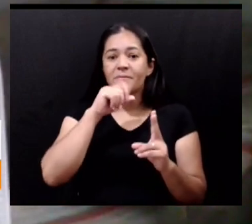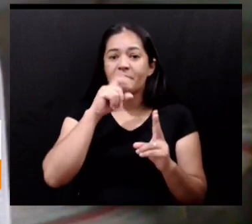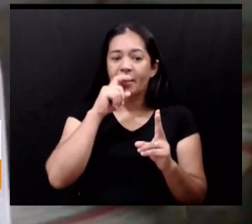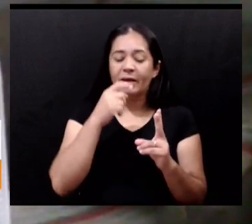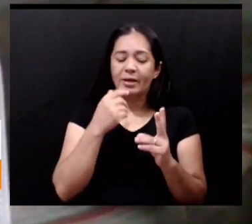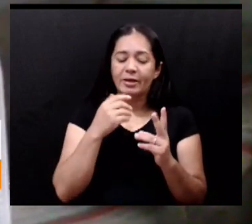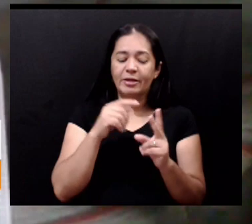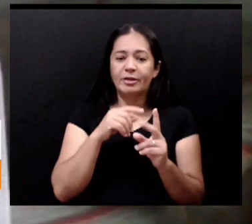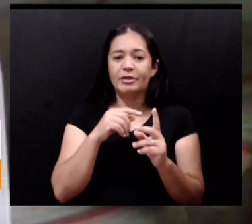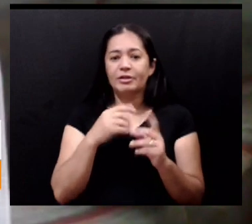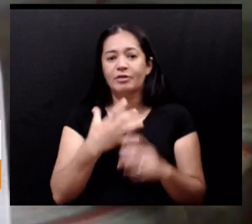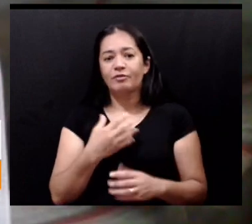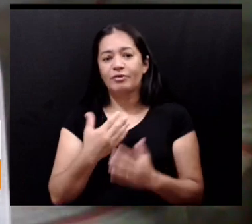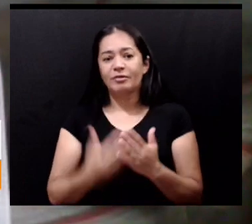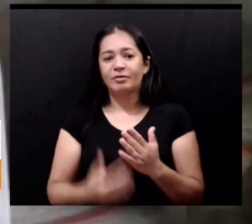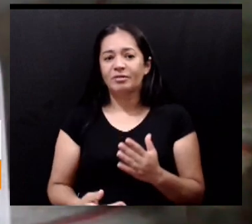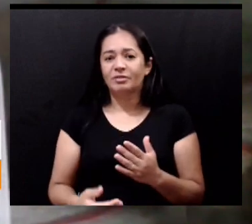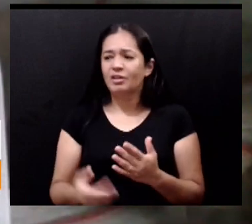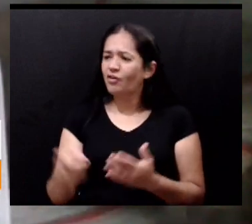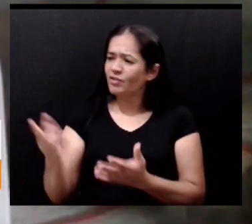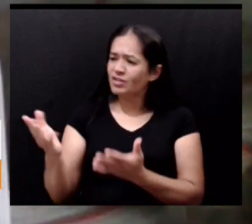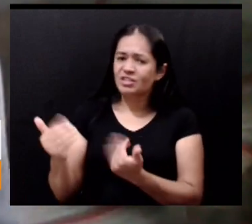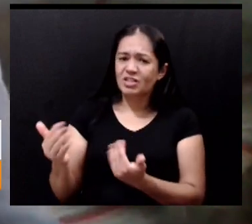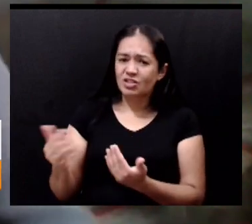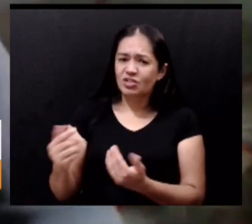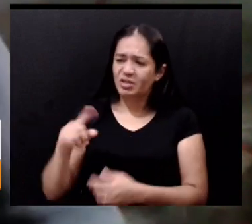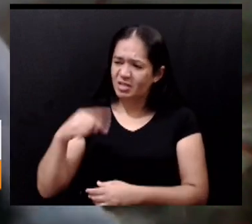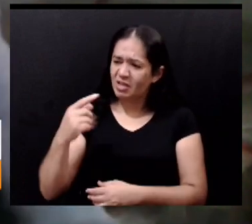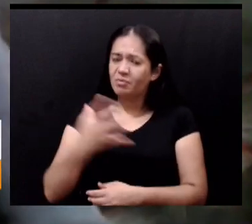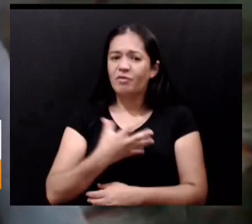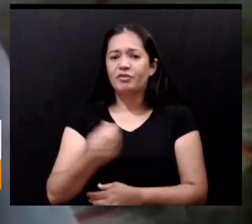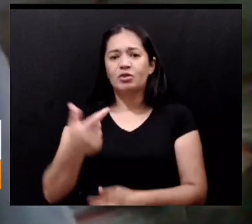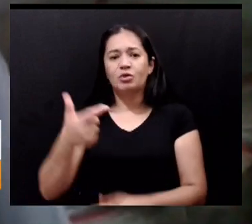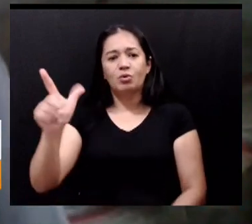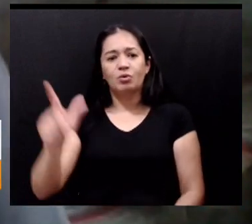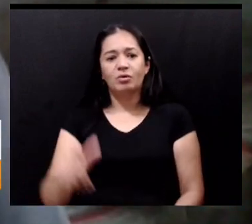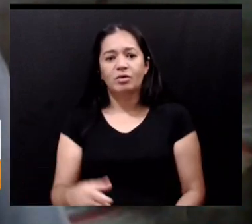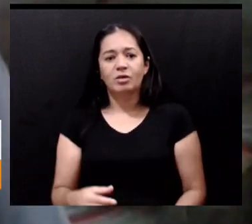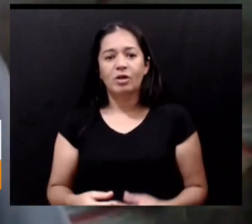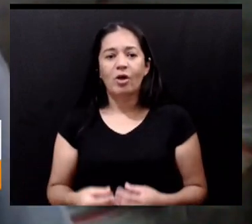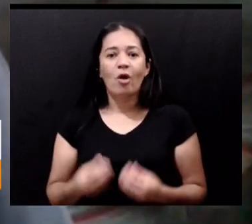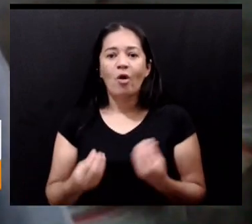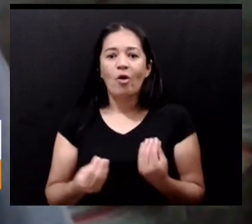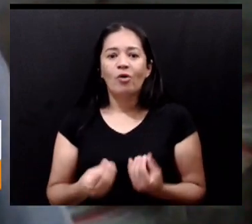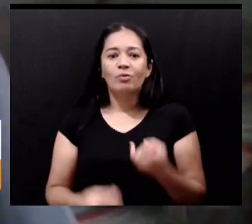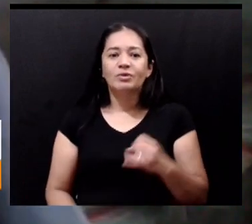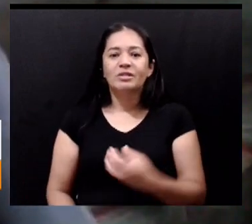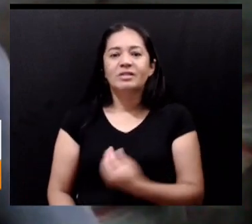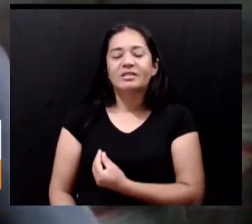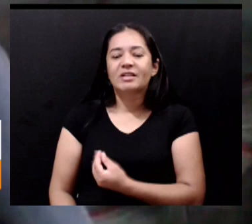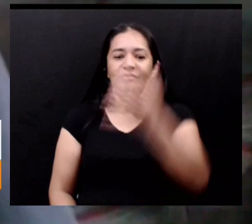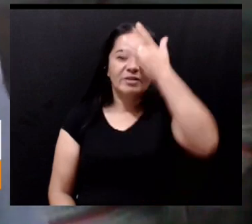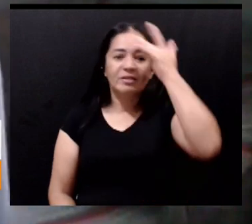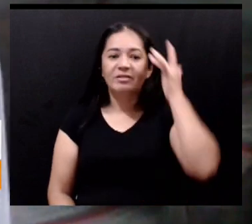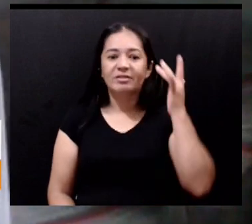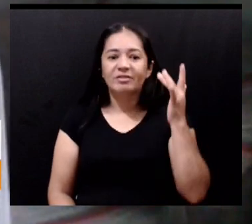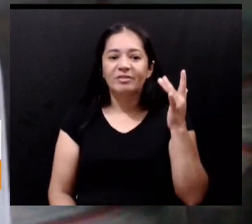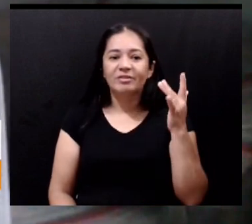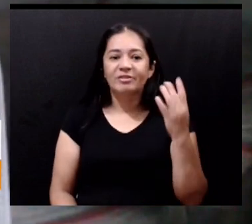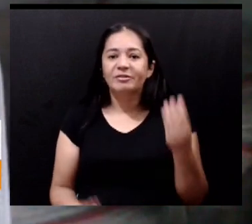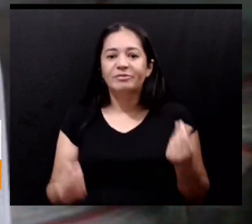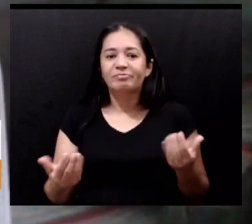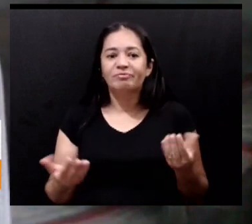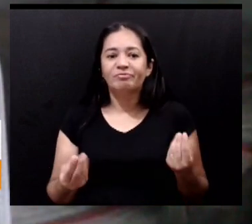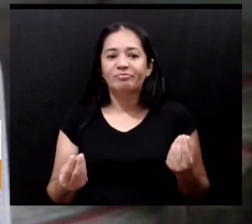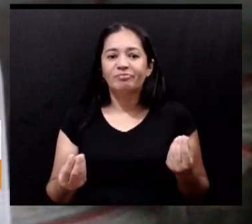vocês são jovens, daqui a pouco vocês têm um filho. Como se a vida de pessoas não tivesse, fosse algo assim que a